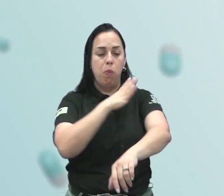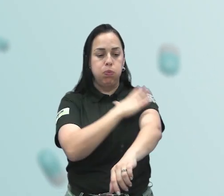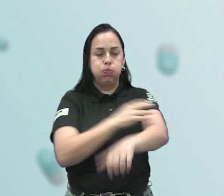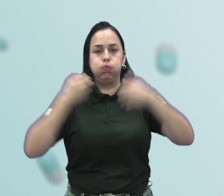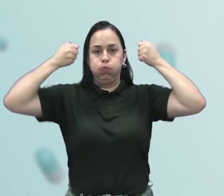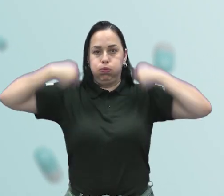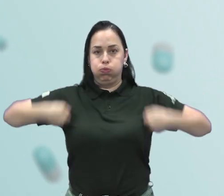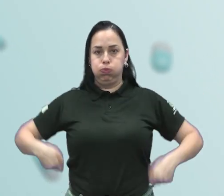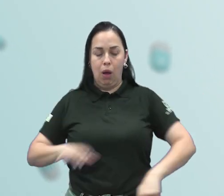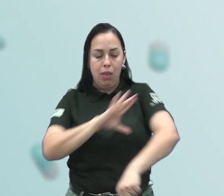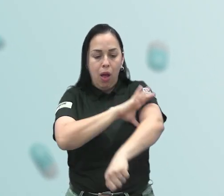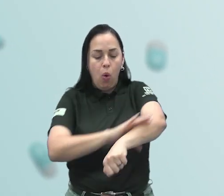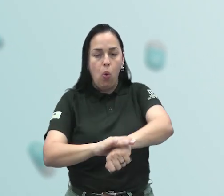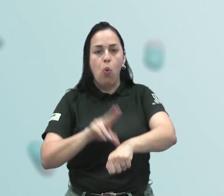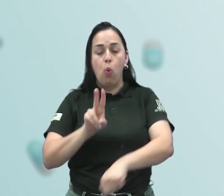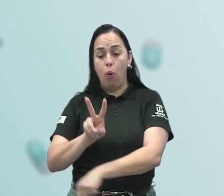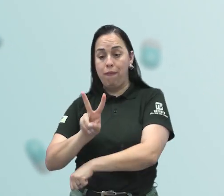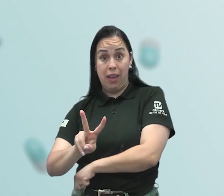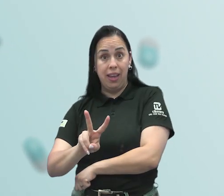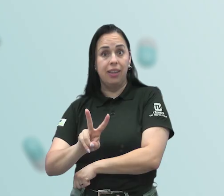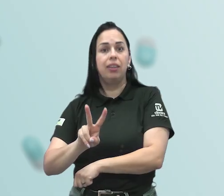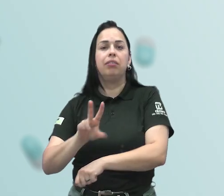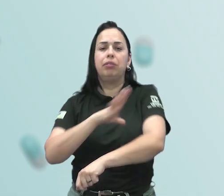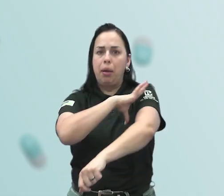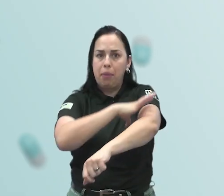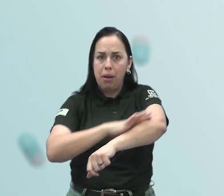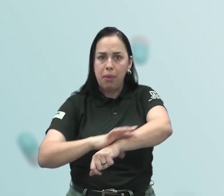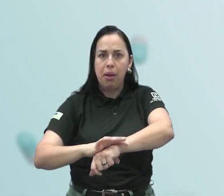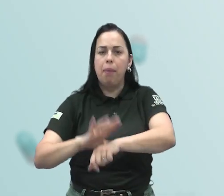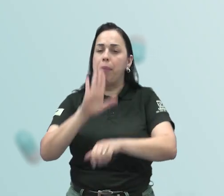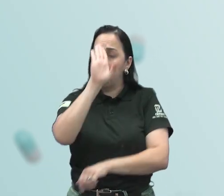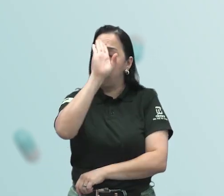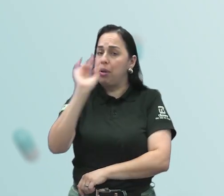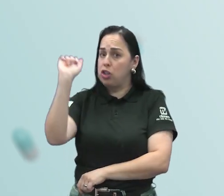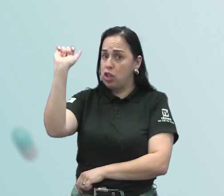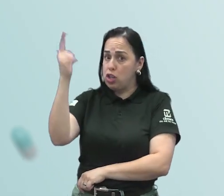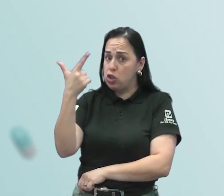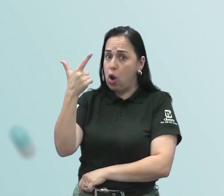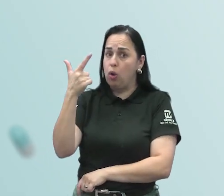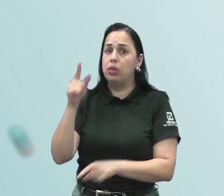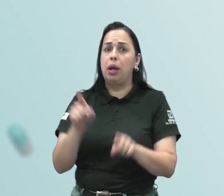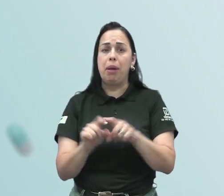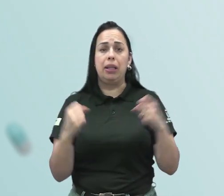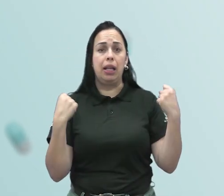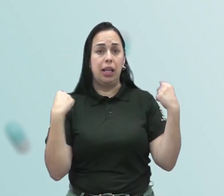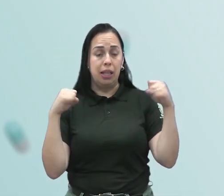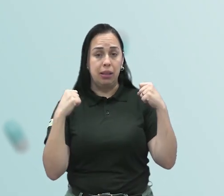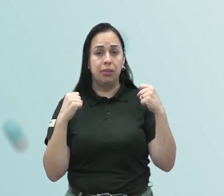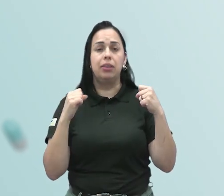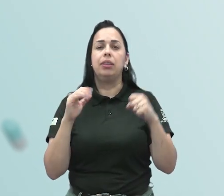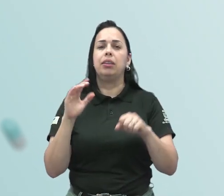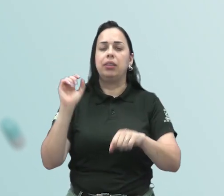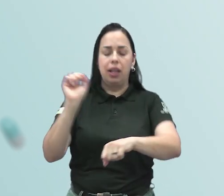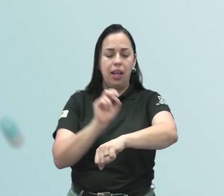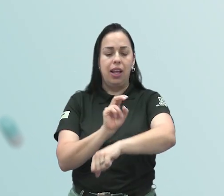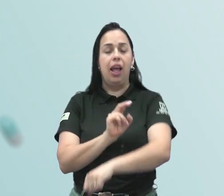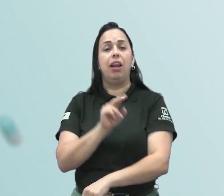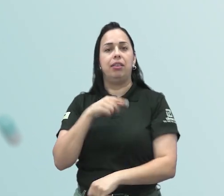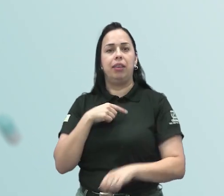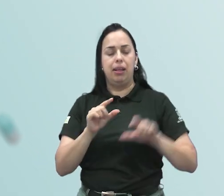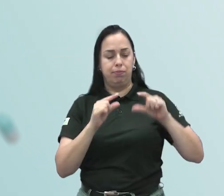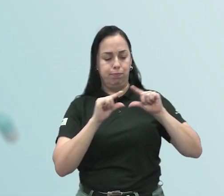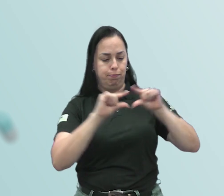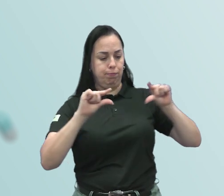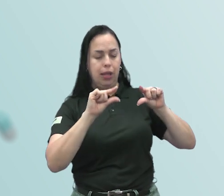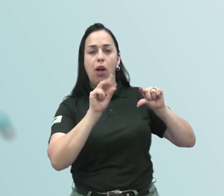com camiseta UV, então aquela camiseta manga comprida, principalmente quando for se expor mais ao sol, fazer atividade física. Geralmente